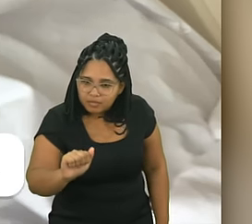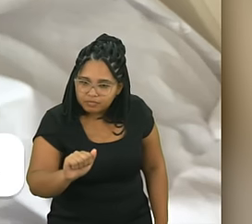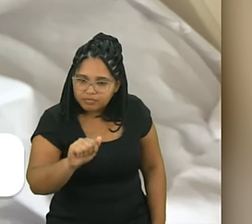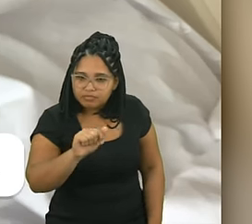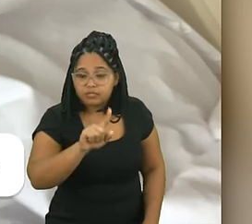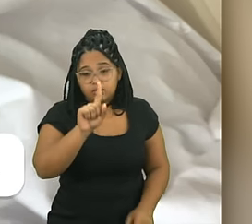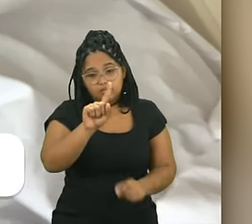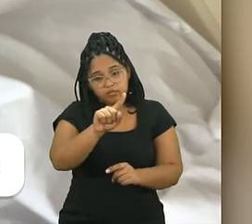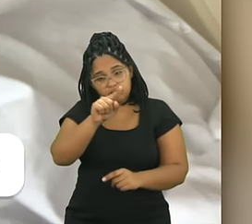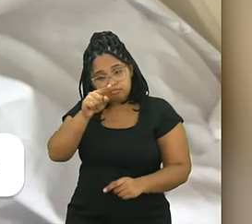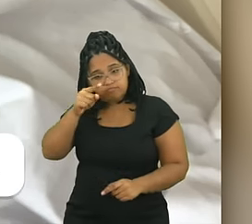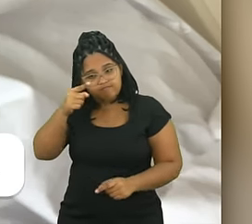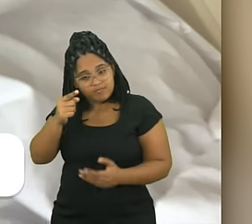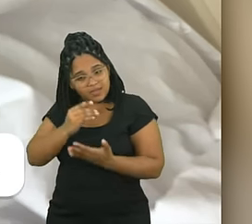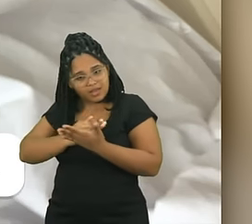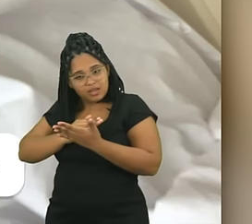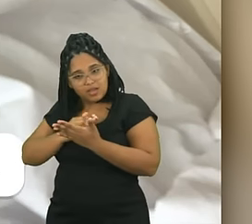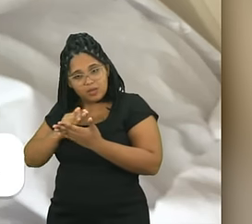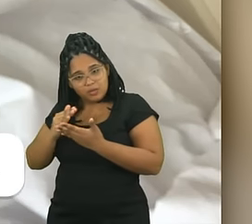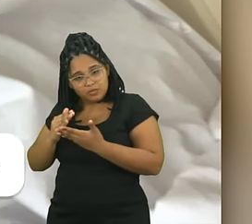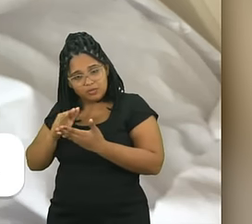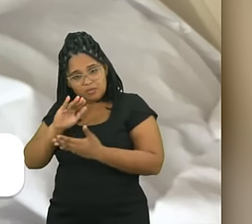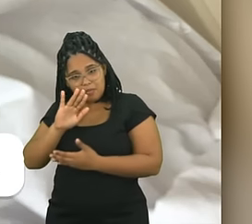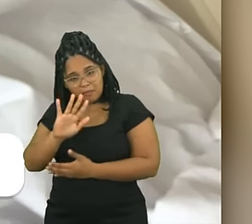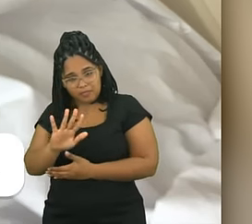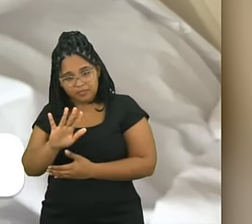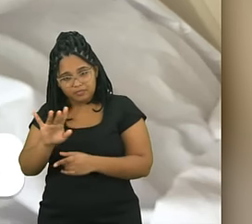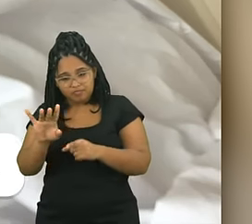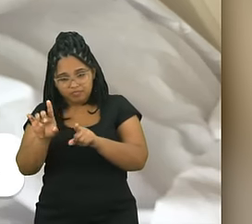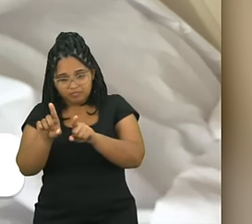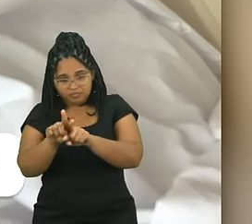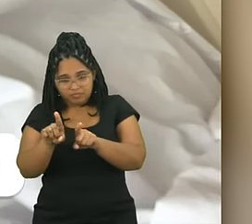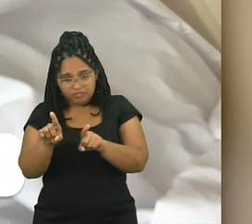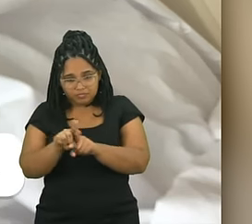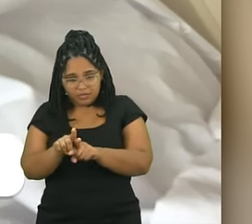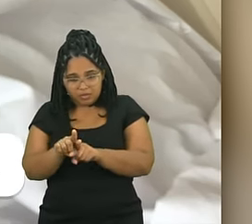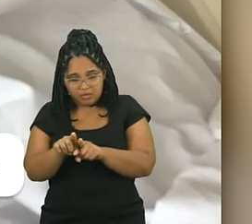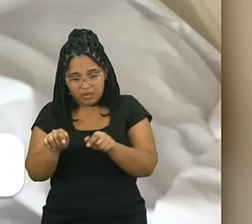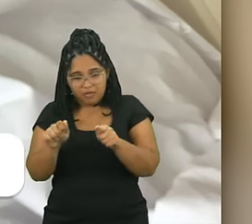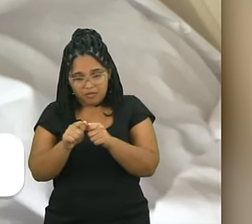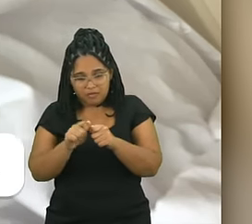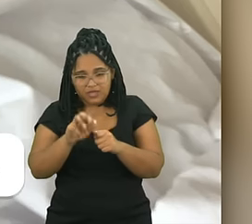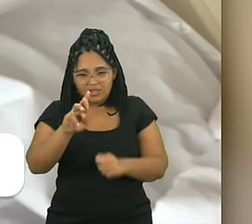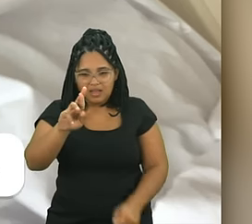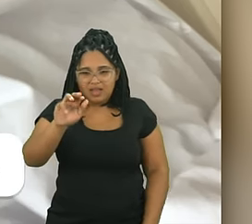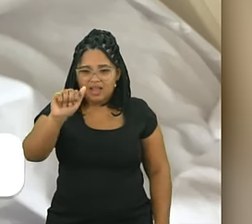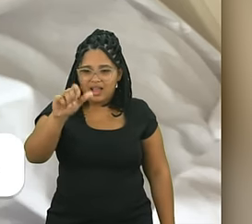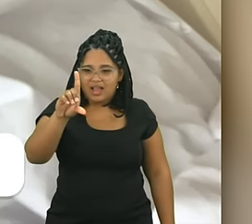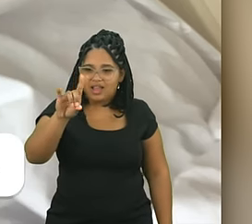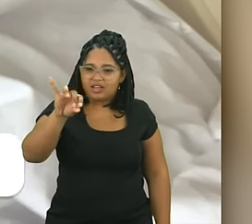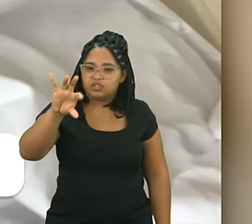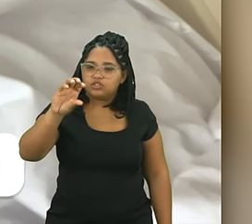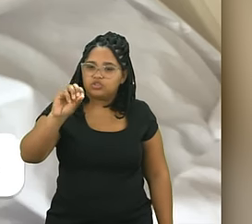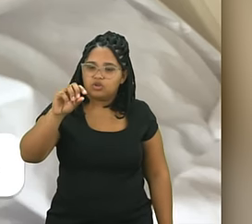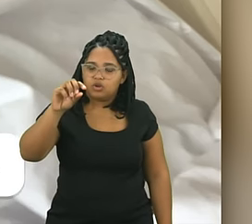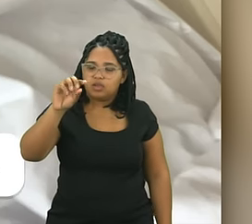E não somente a quimioterapia. E ele começou a fazer radioterapia, 33 sessões.